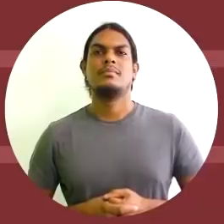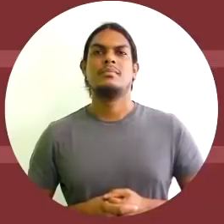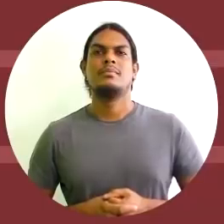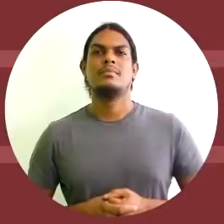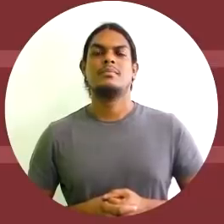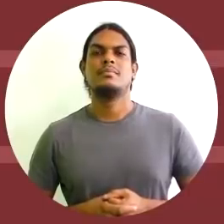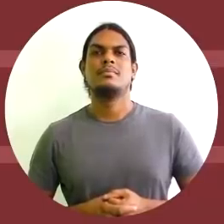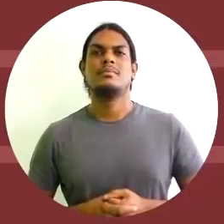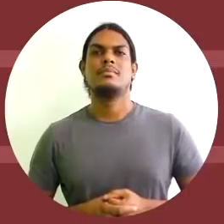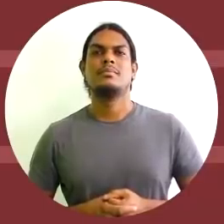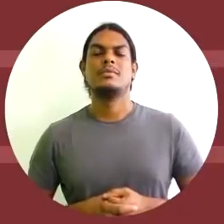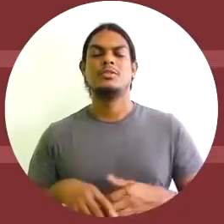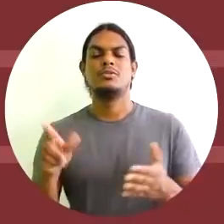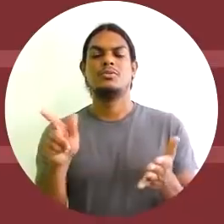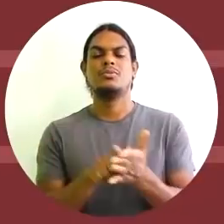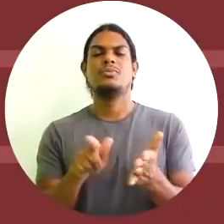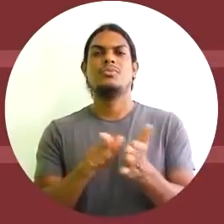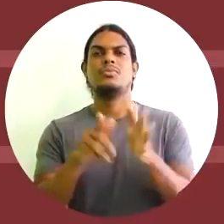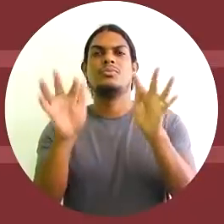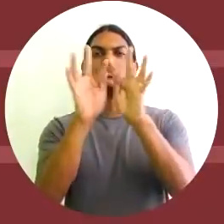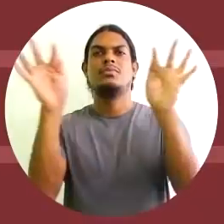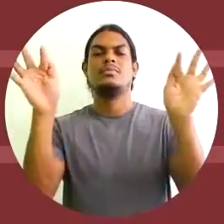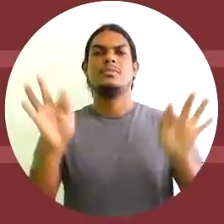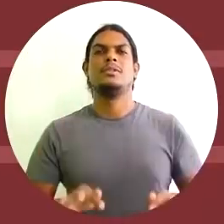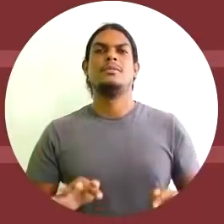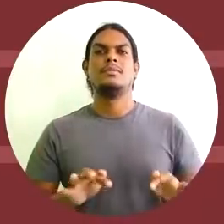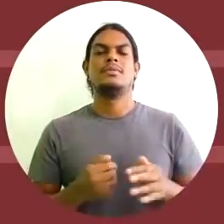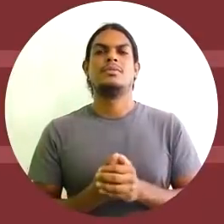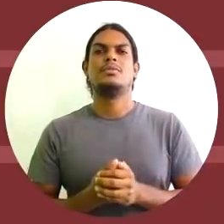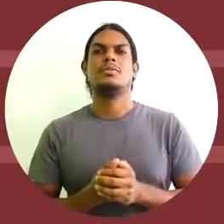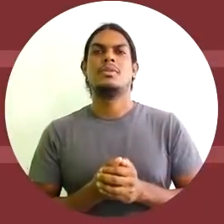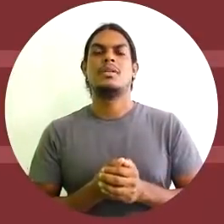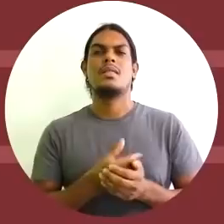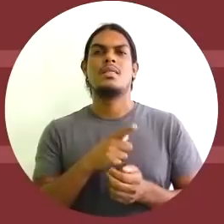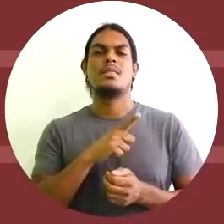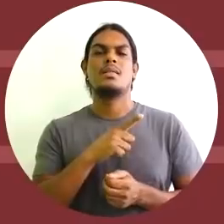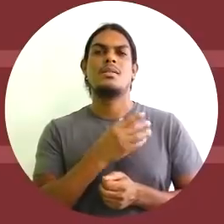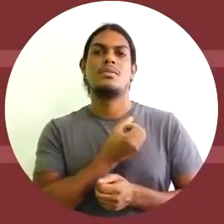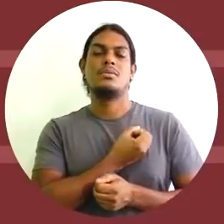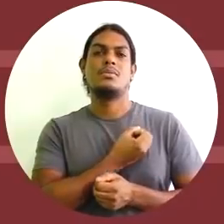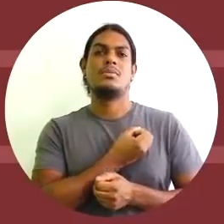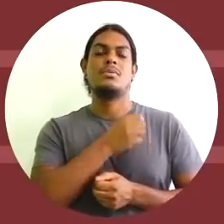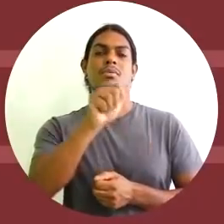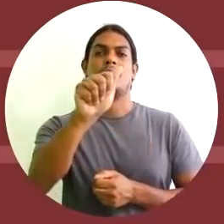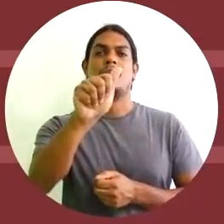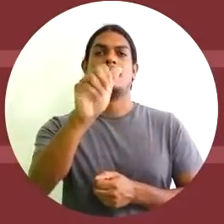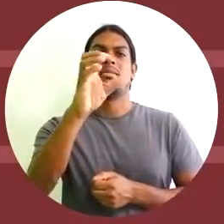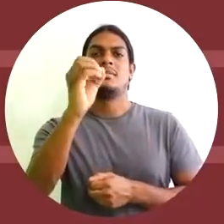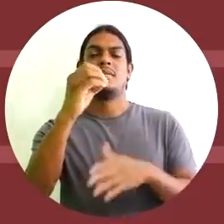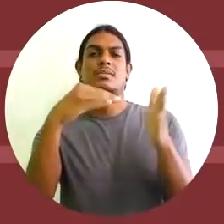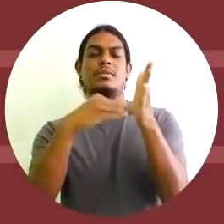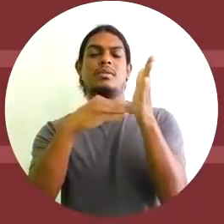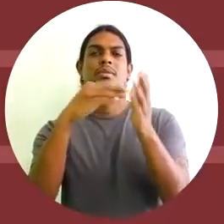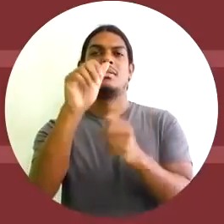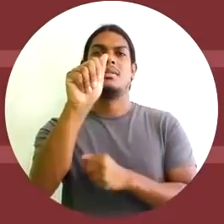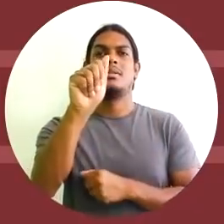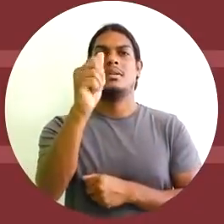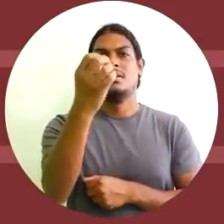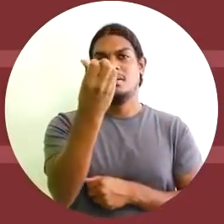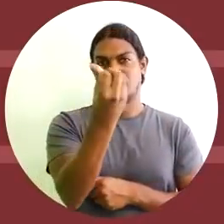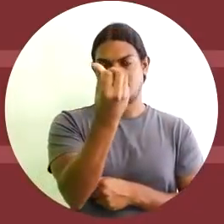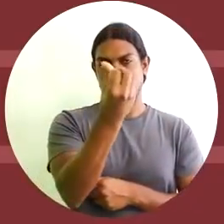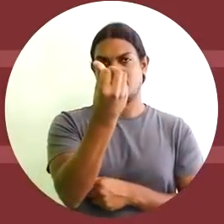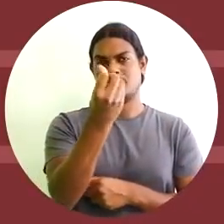Sobre o formato do papel, nós temos do A0 até o A6. O A0 tem a metragem de 1